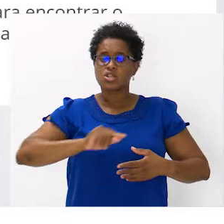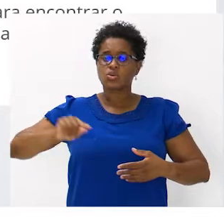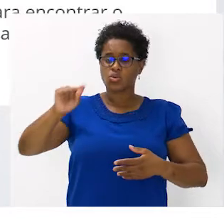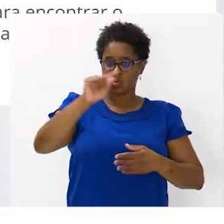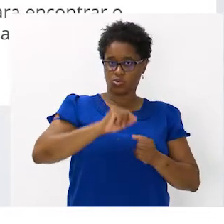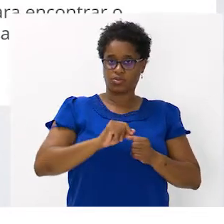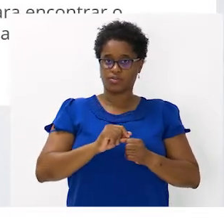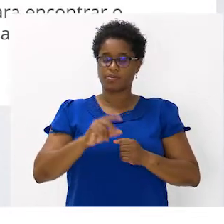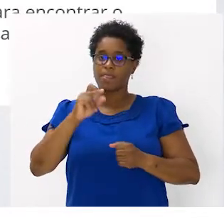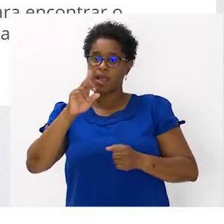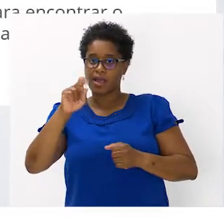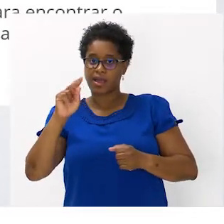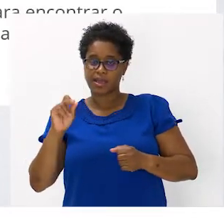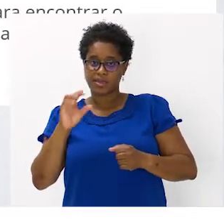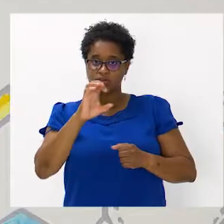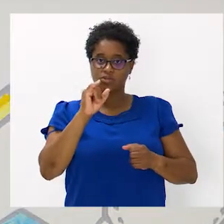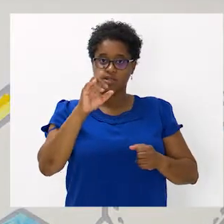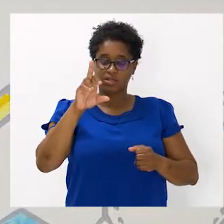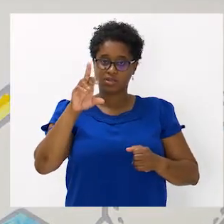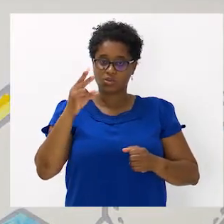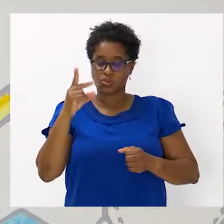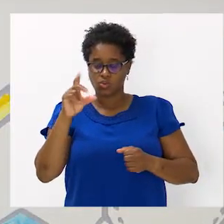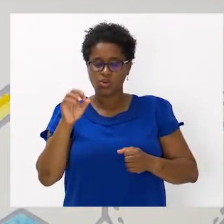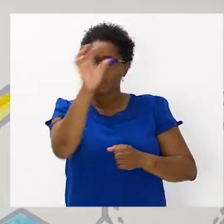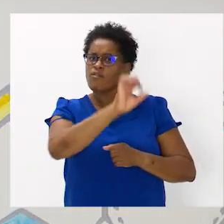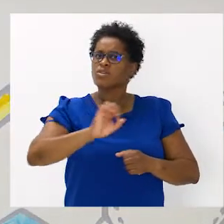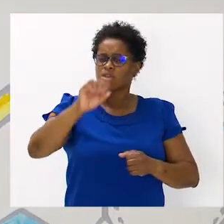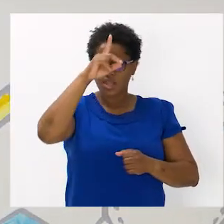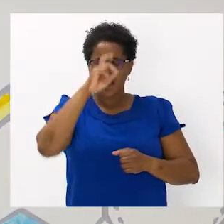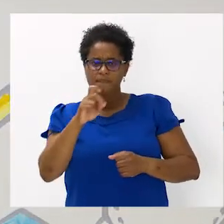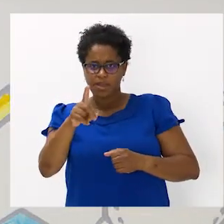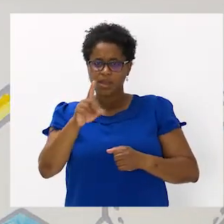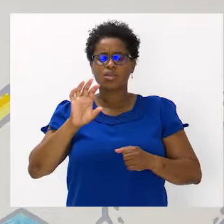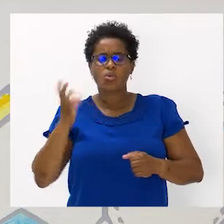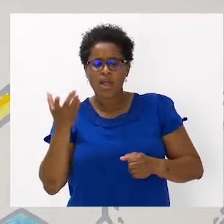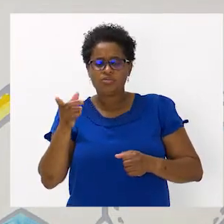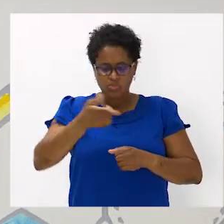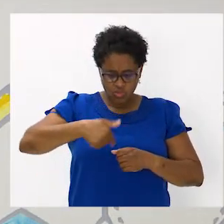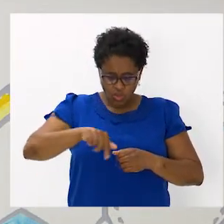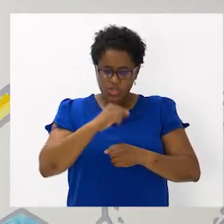círculo. A área do círculo, vocês estão a lembrar que quando trabalhamos